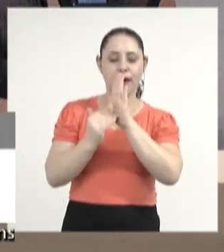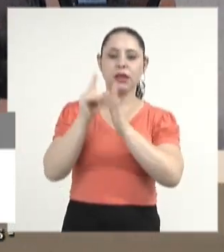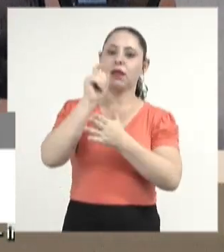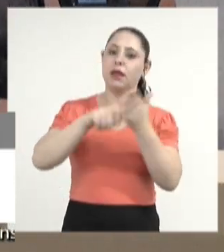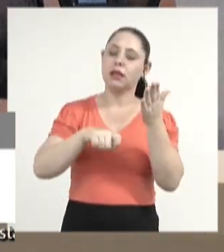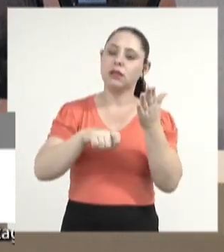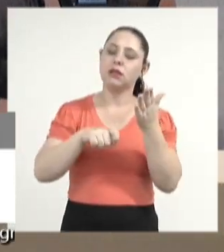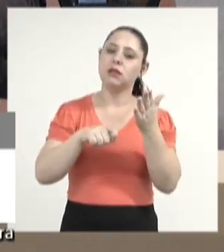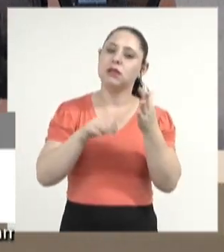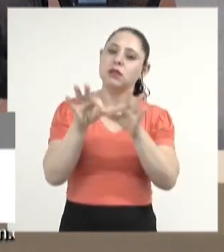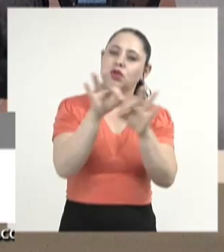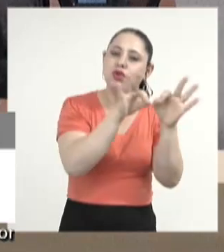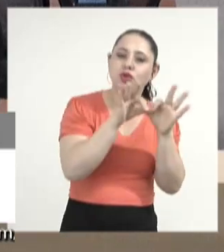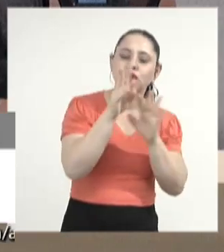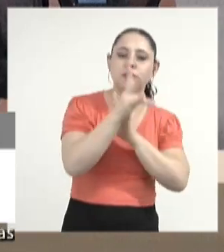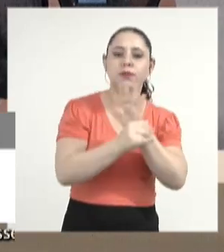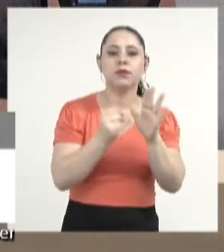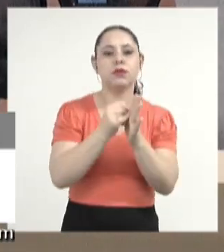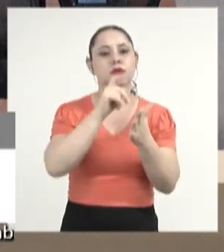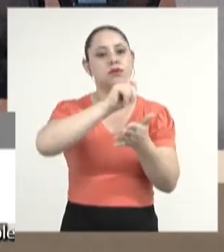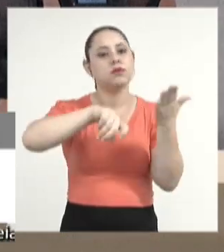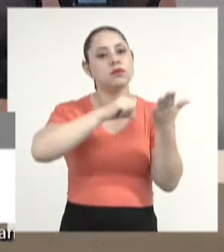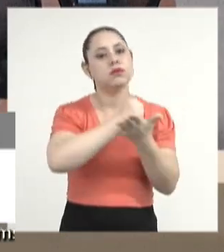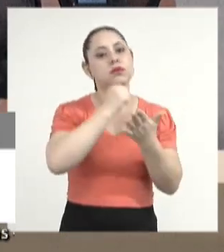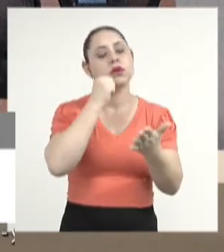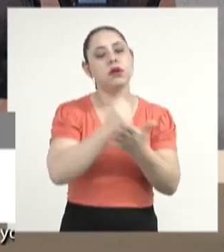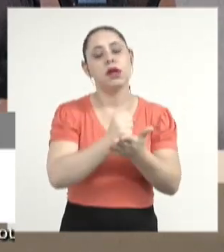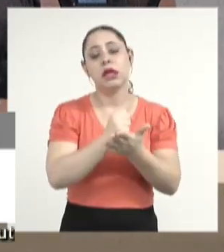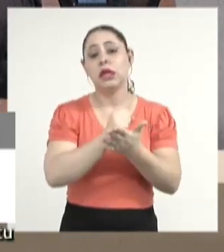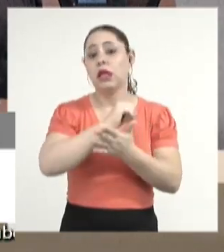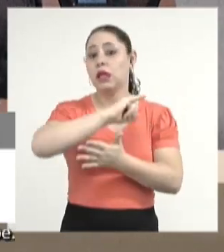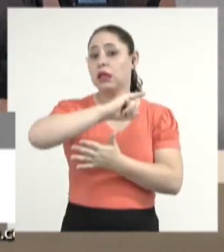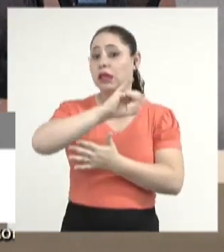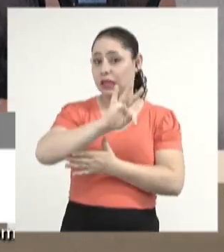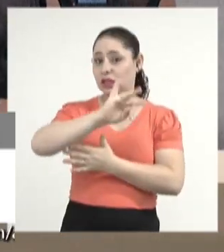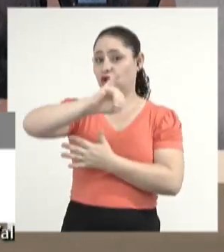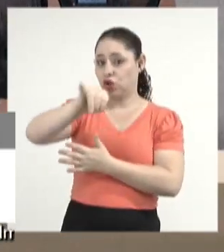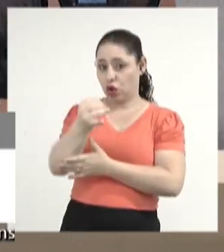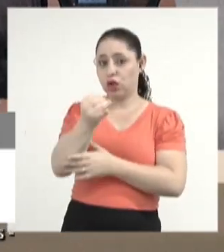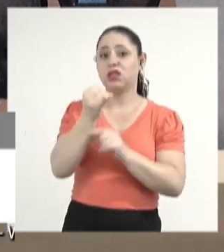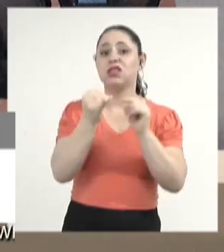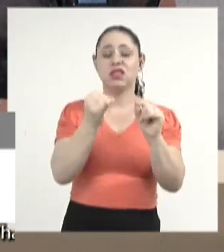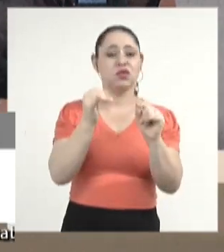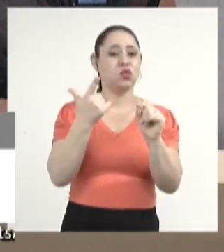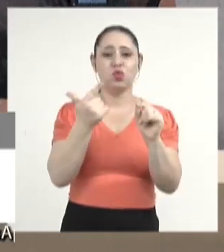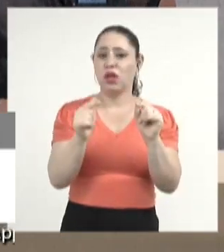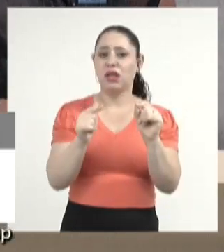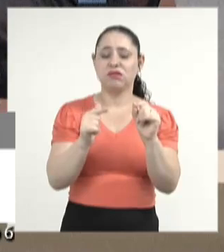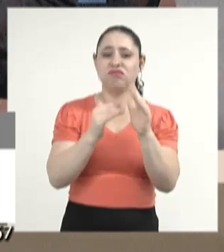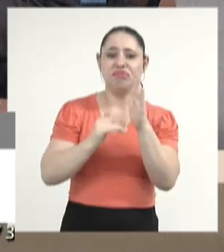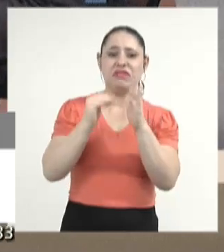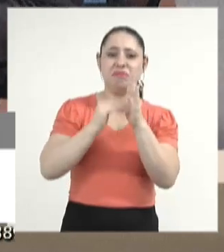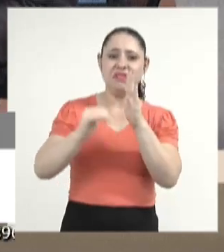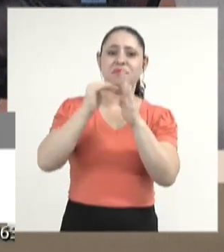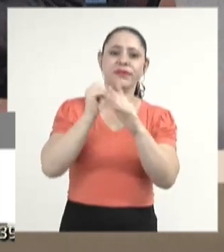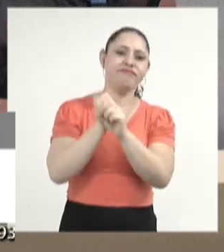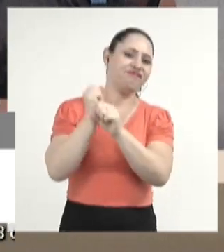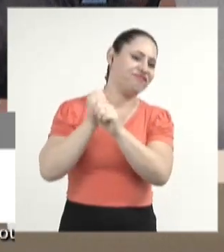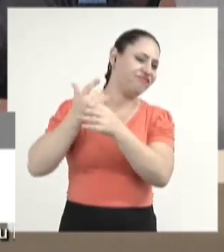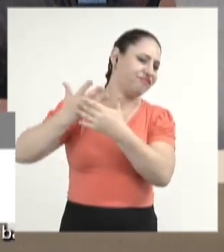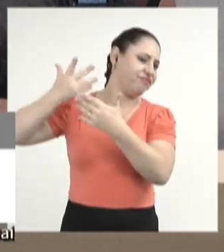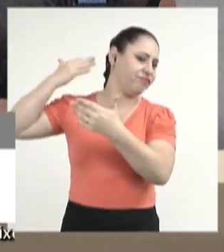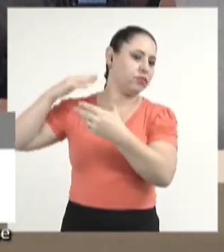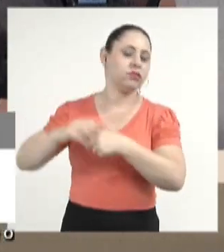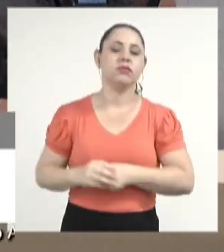esse projeto traz ajustes aí nos emolumentos que, segundo o TJ, estão sem reajuste aí há anos. E